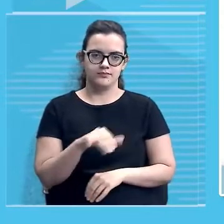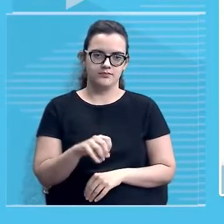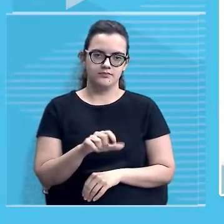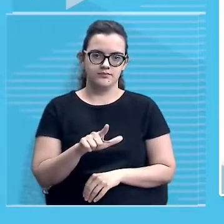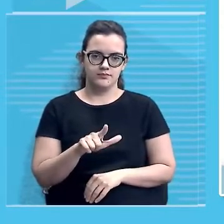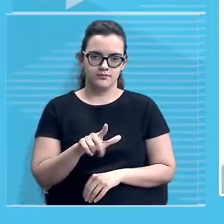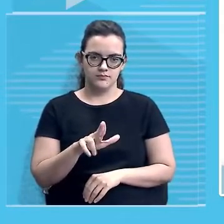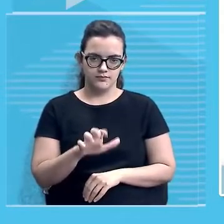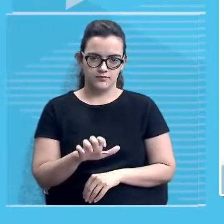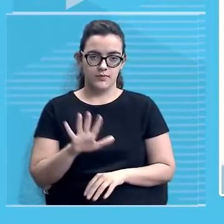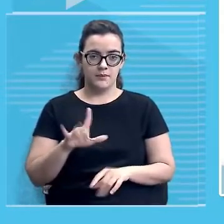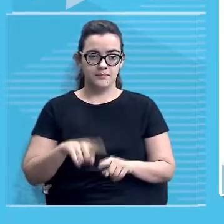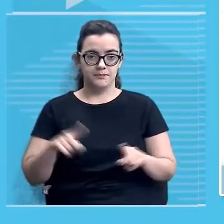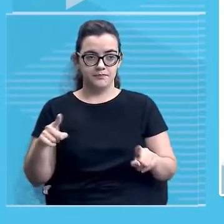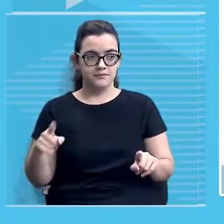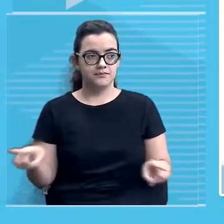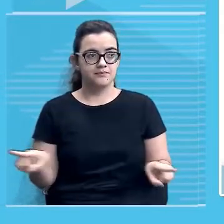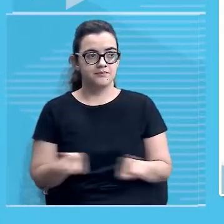calorias,